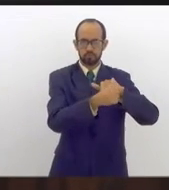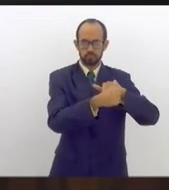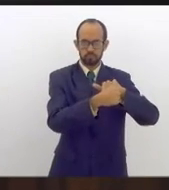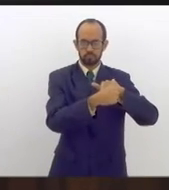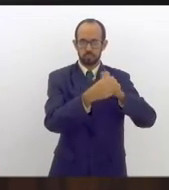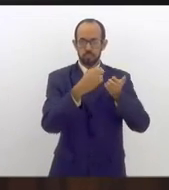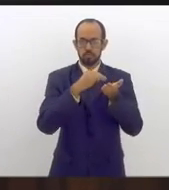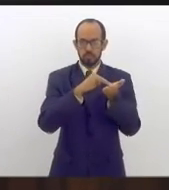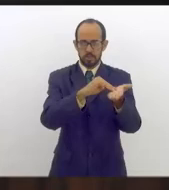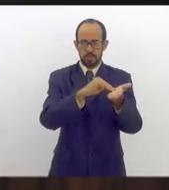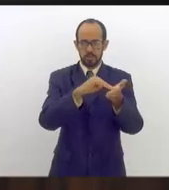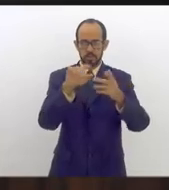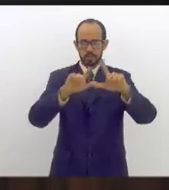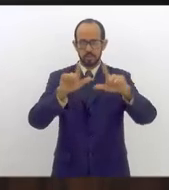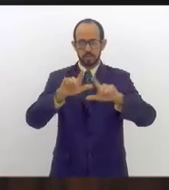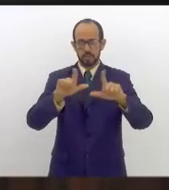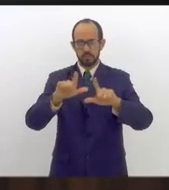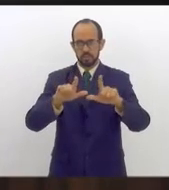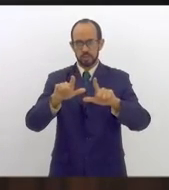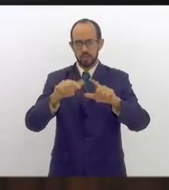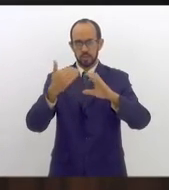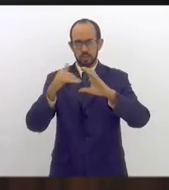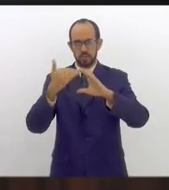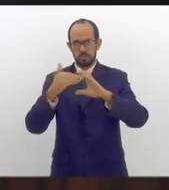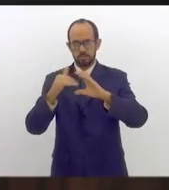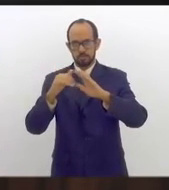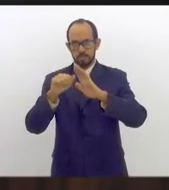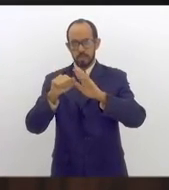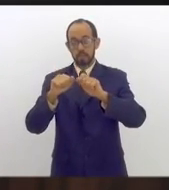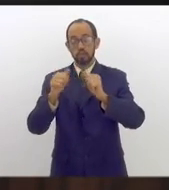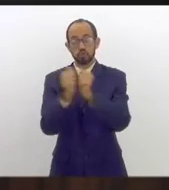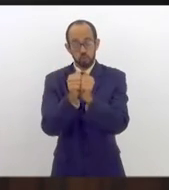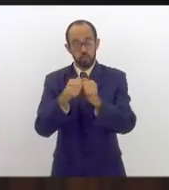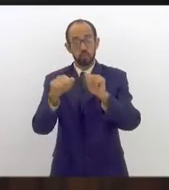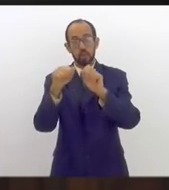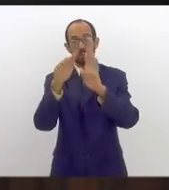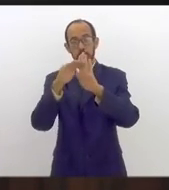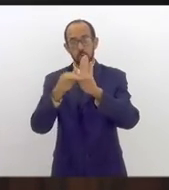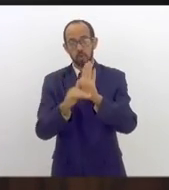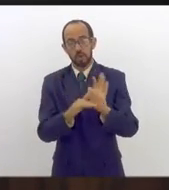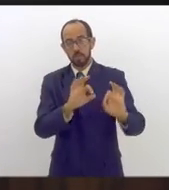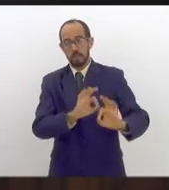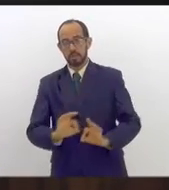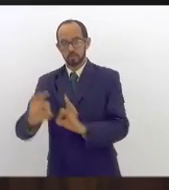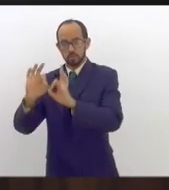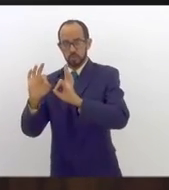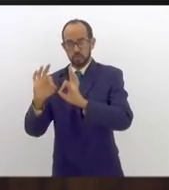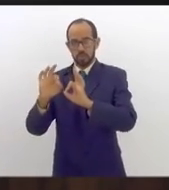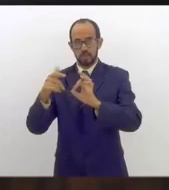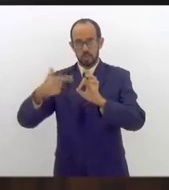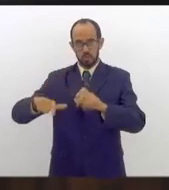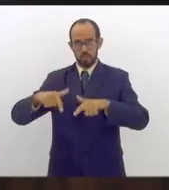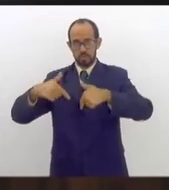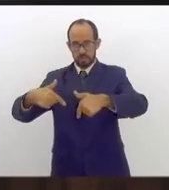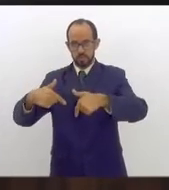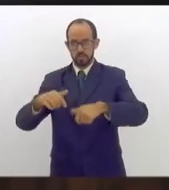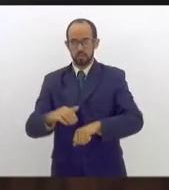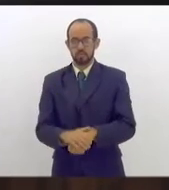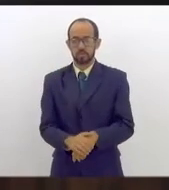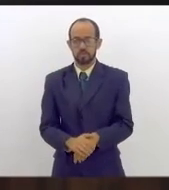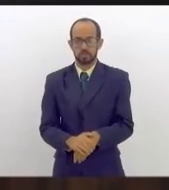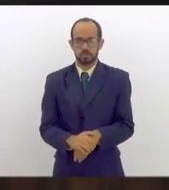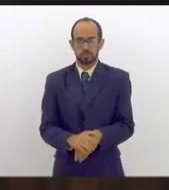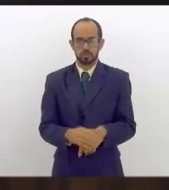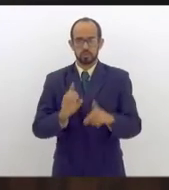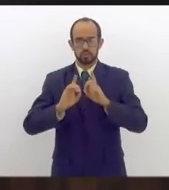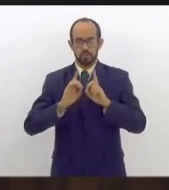de mensagem na televisão, em meio às programações televisionadas habituais e da outras providências. Em discussão,